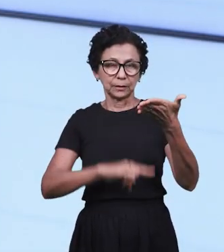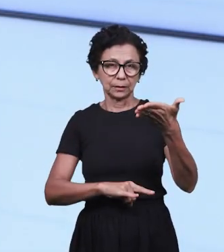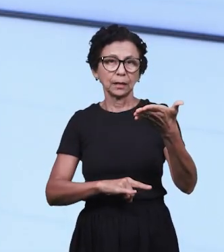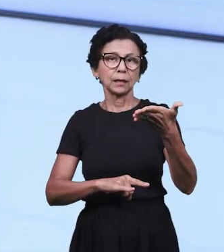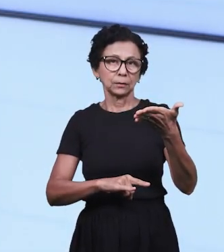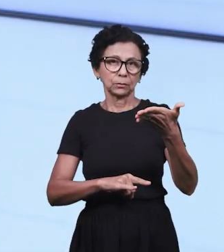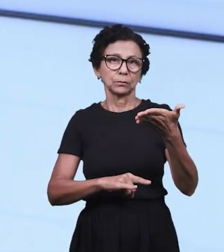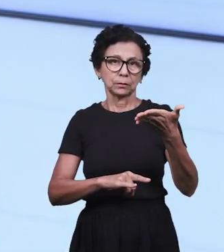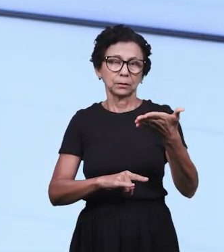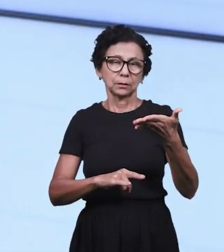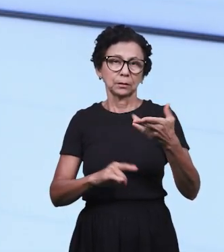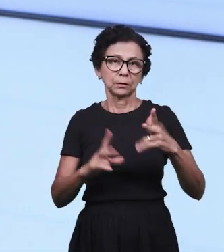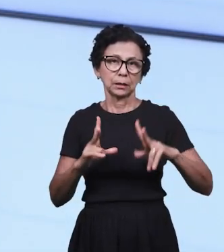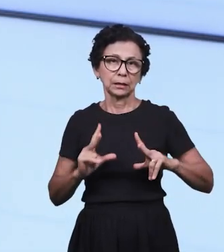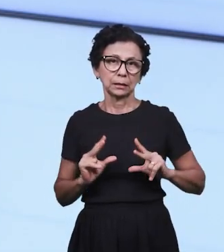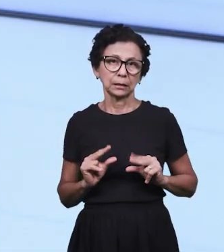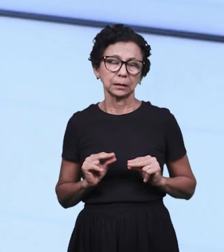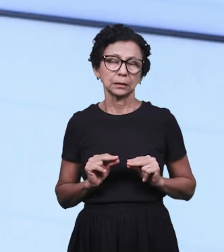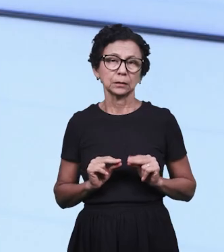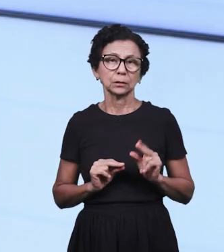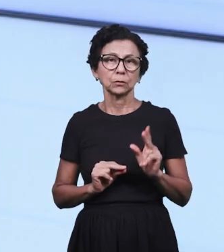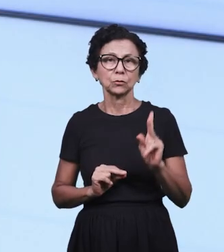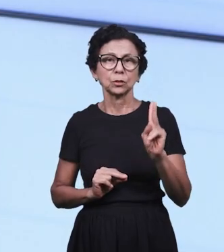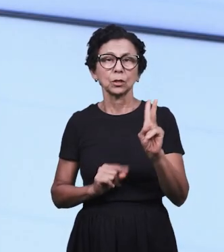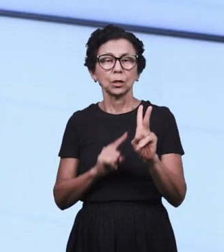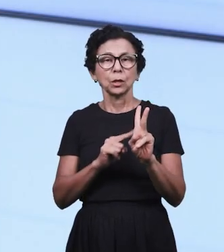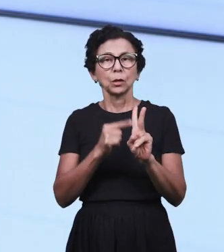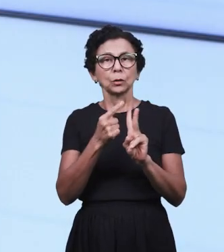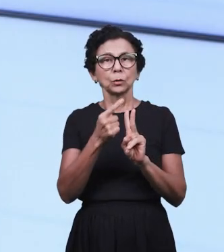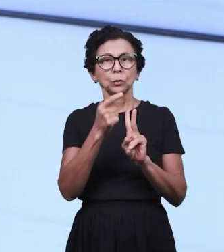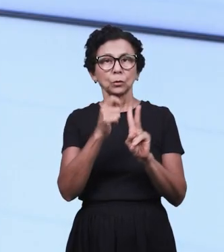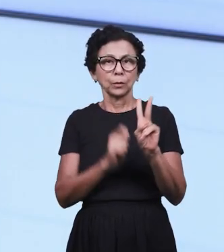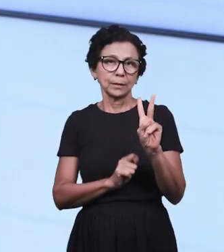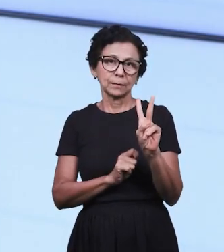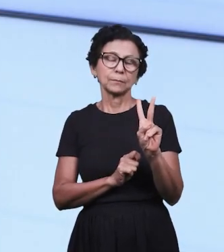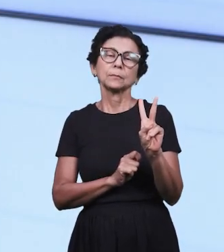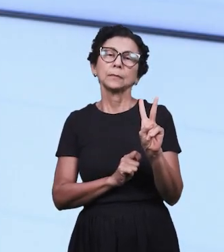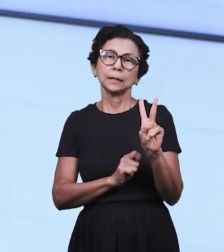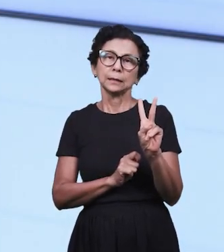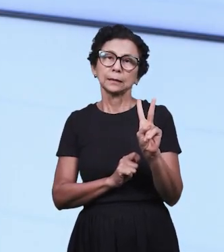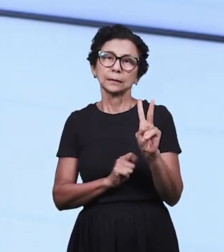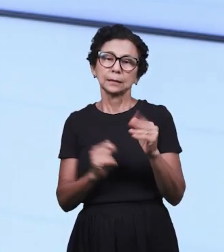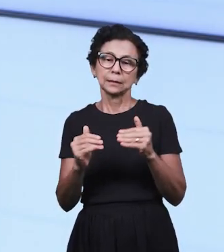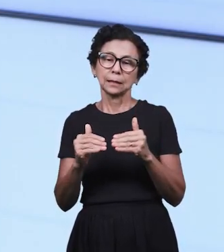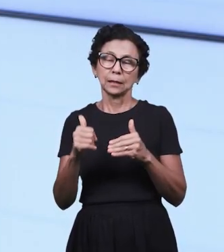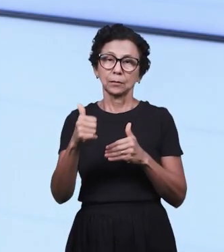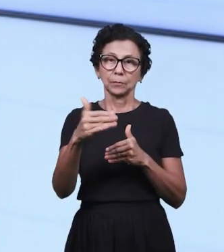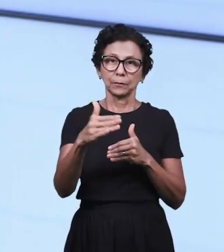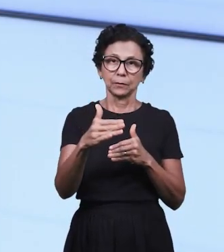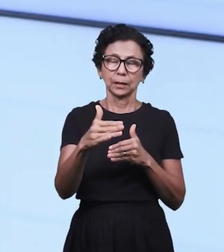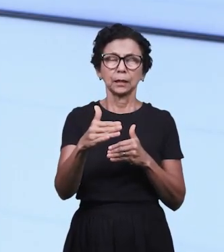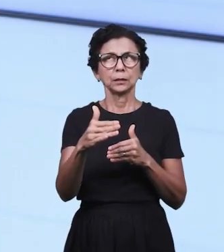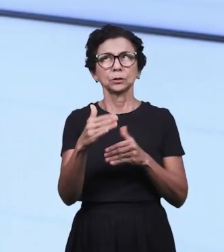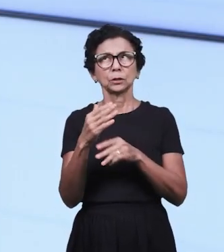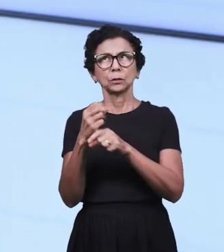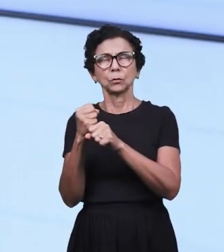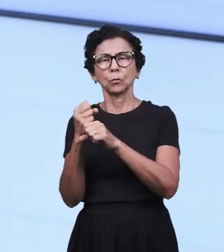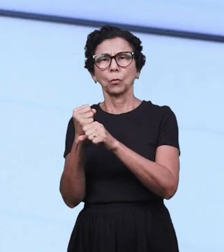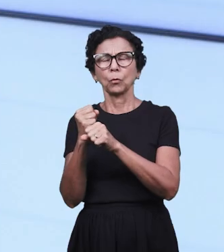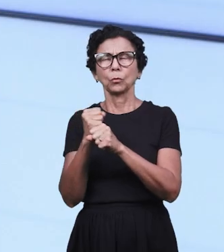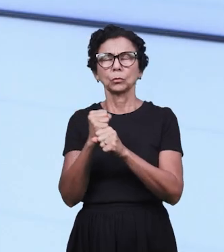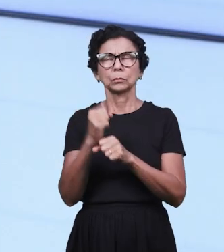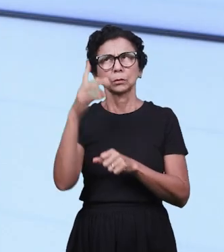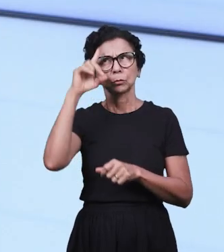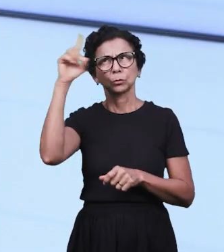ao inventário, ele é de 60 dias. Passados os 60 dias, ele é contado do falecimento,